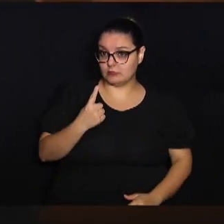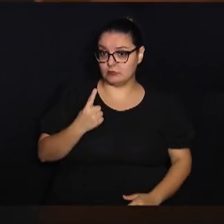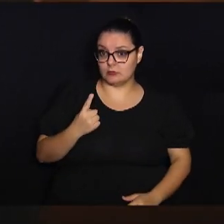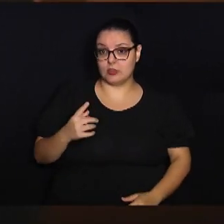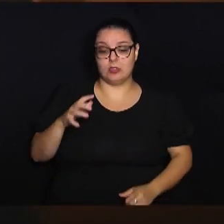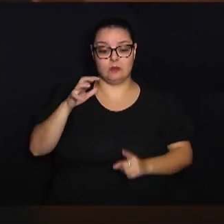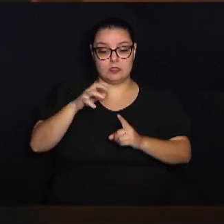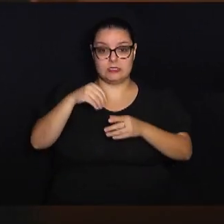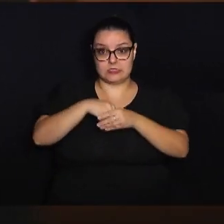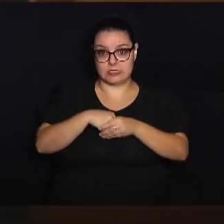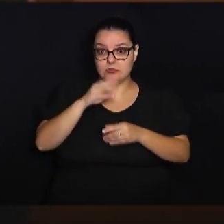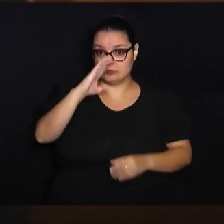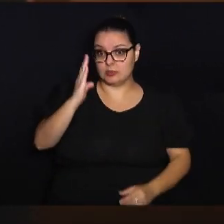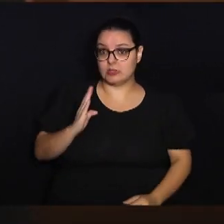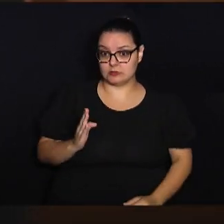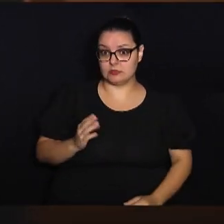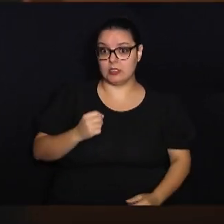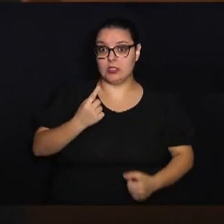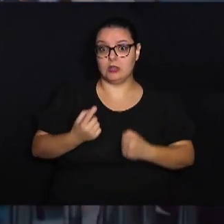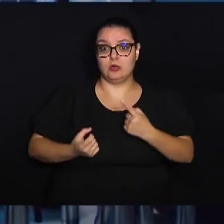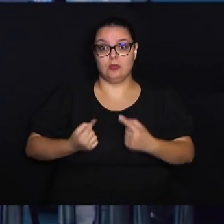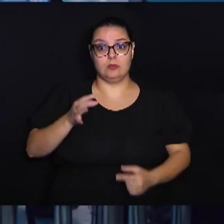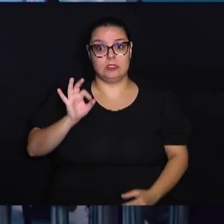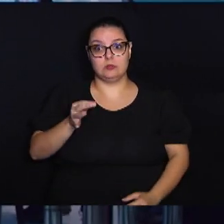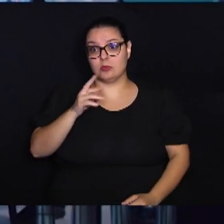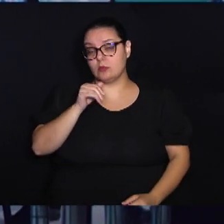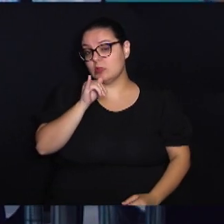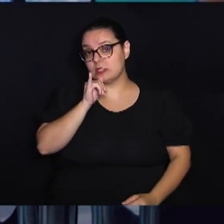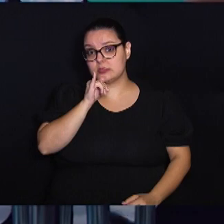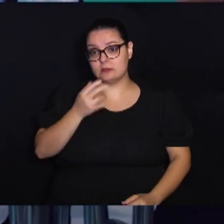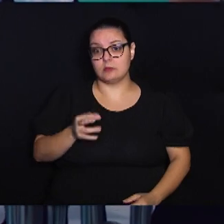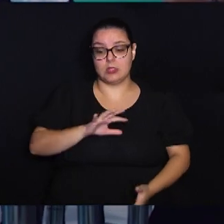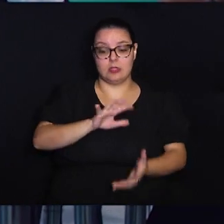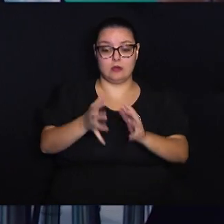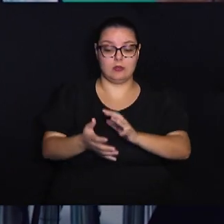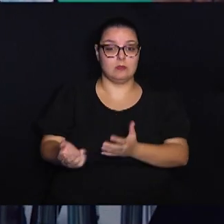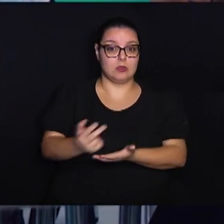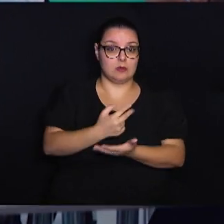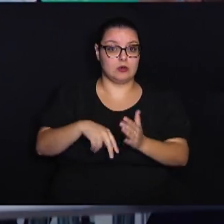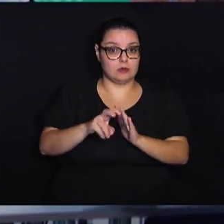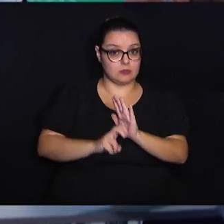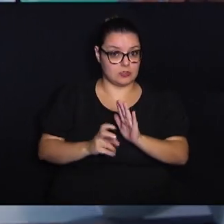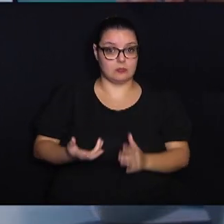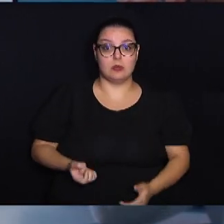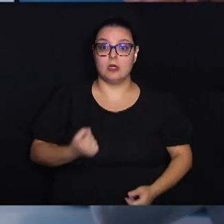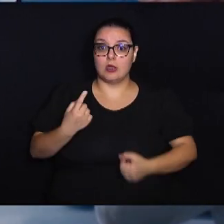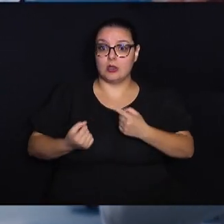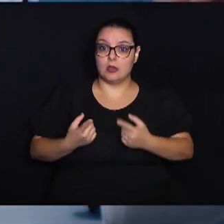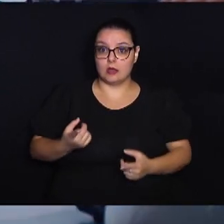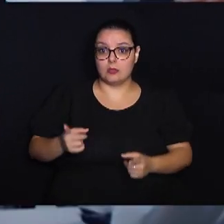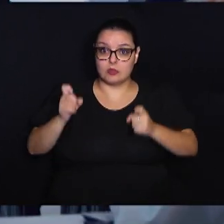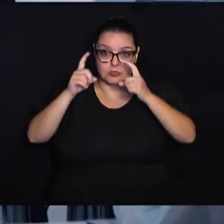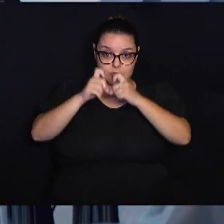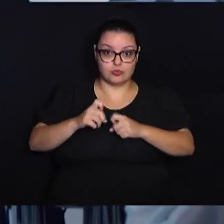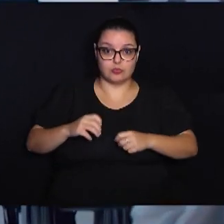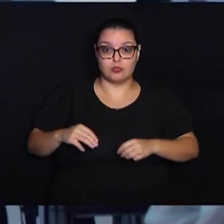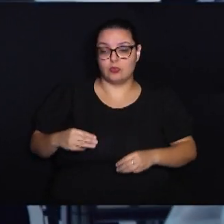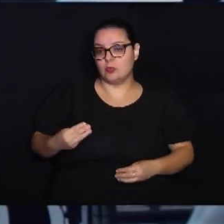sessão do Cine Câmara trouxe um debate que envolveu política, sétima arte e meio ambiente. Com duração